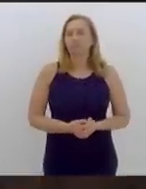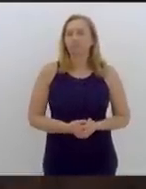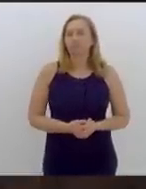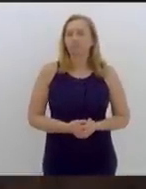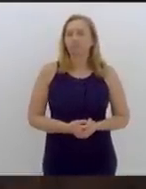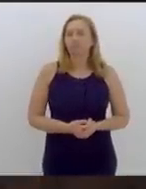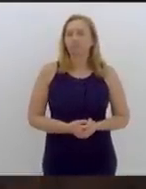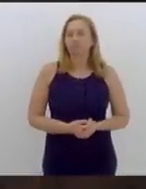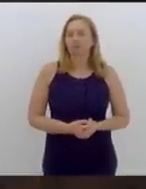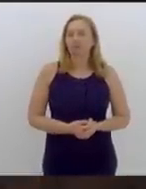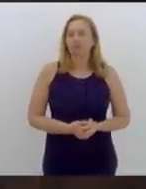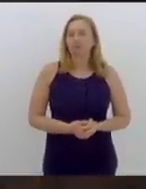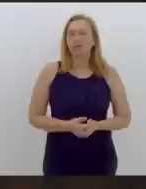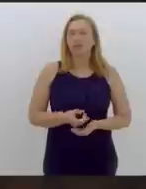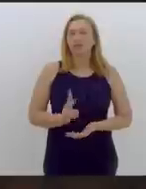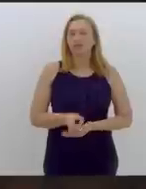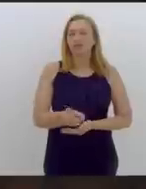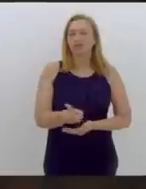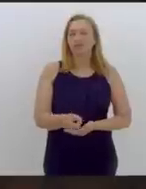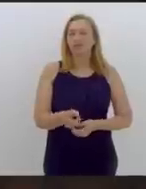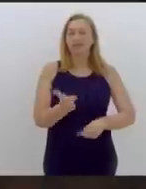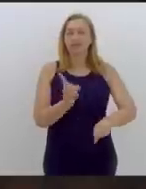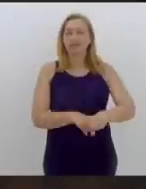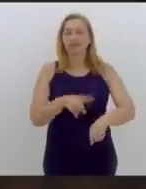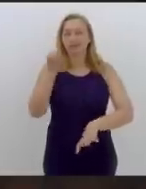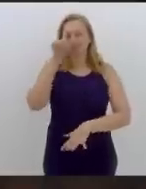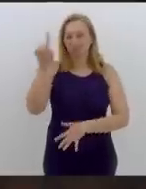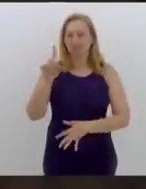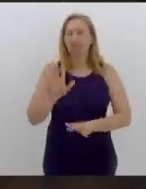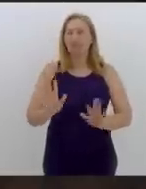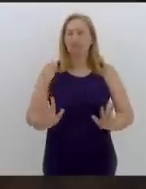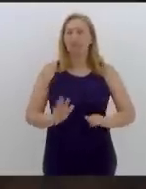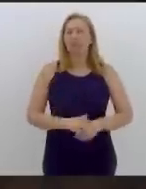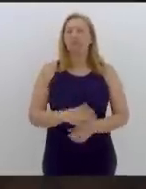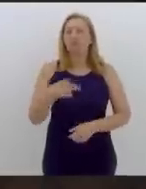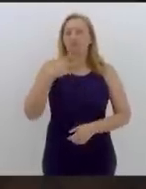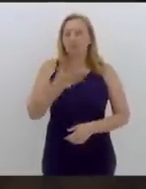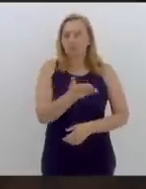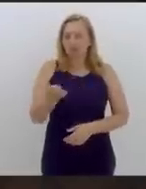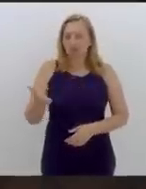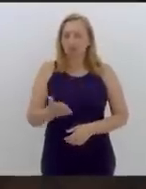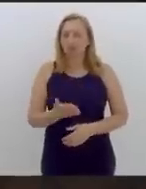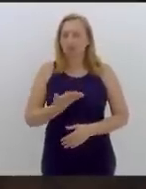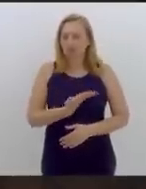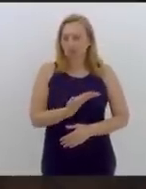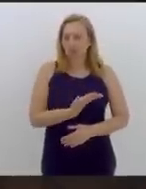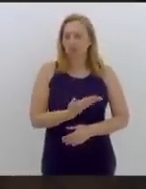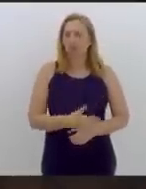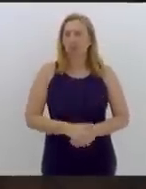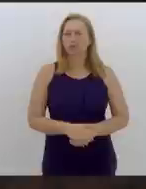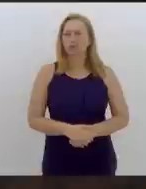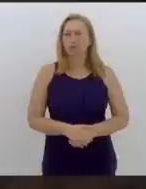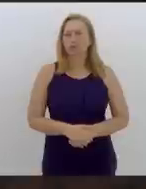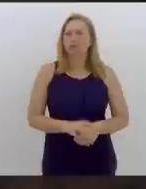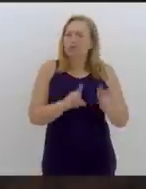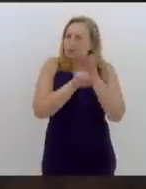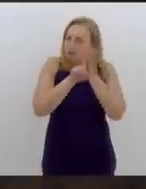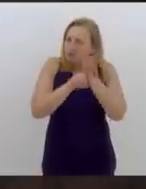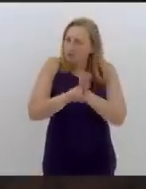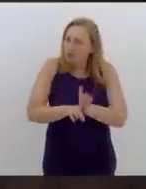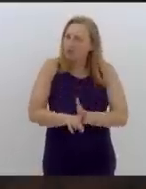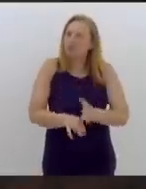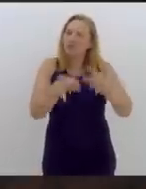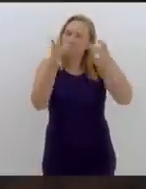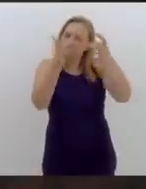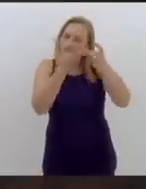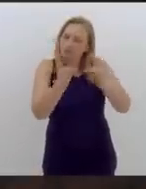eu vou permanecer mas tudo ao Tempo de Deus então digo a você seguinte meu amigo eu tenho que analisar casa casa